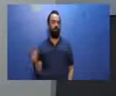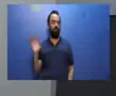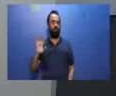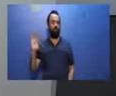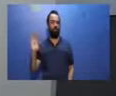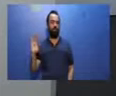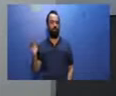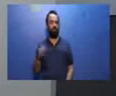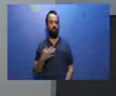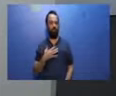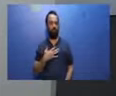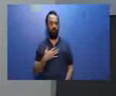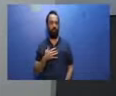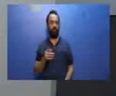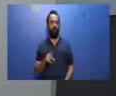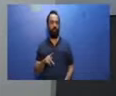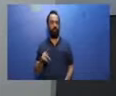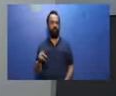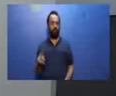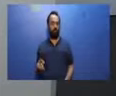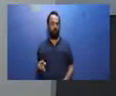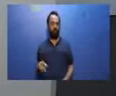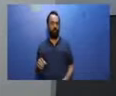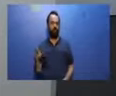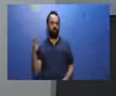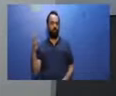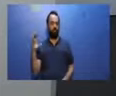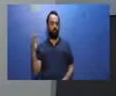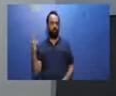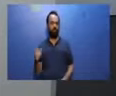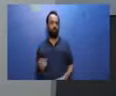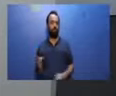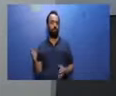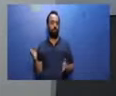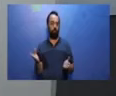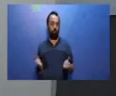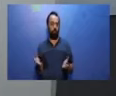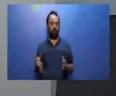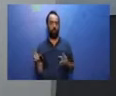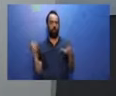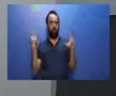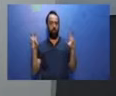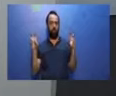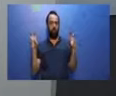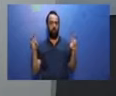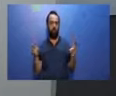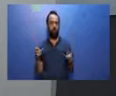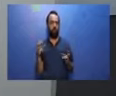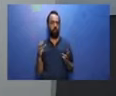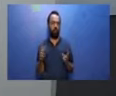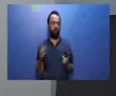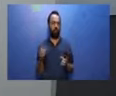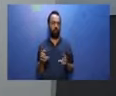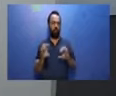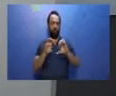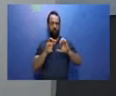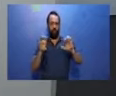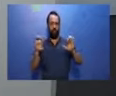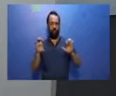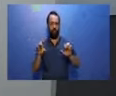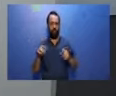o olá é sua professora mônica e na aula de ciências de hoje nós vamos falar sobre o balanceamento das equações